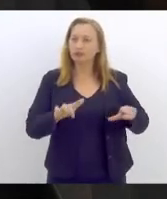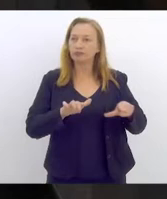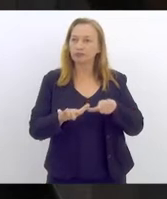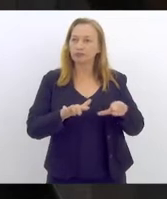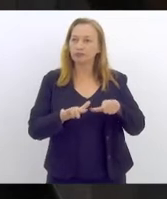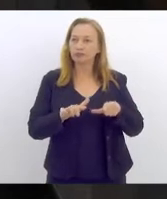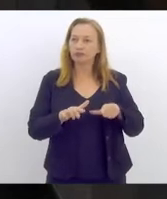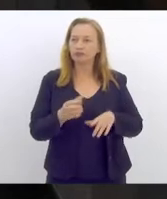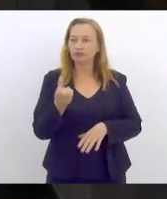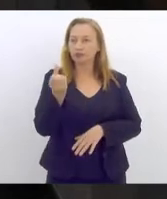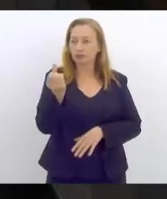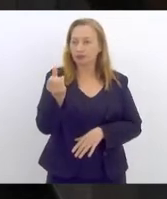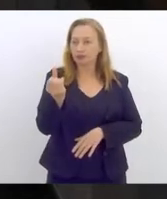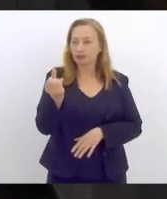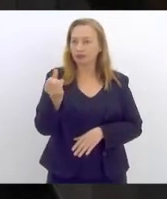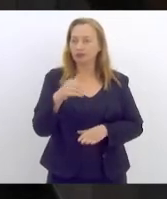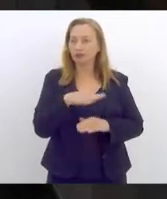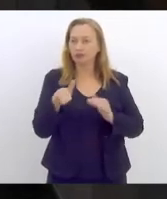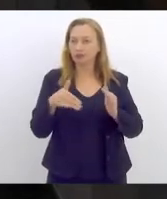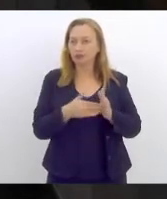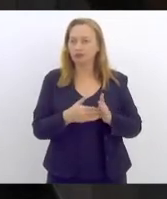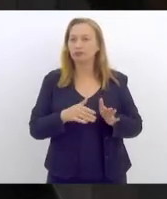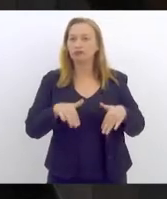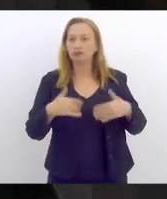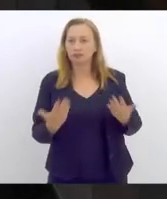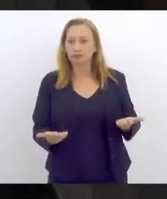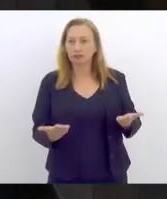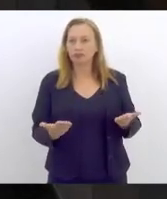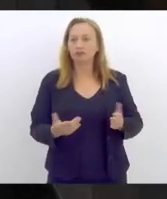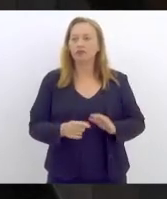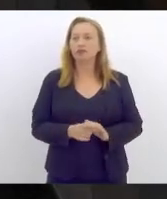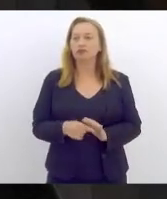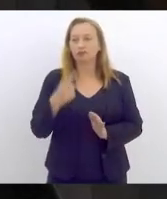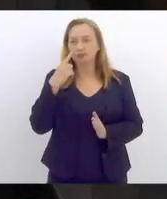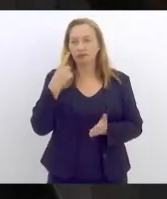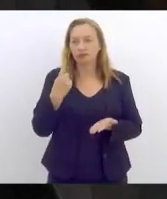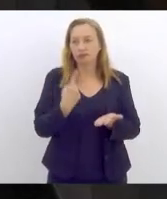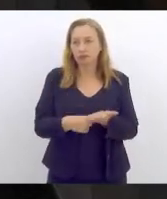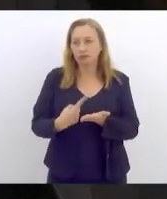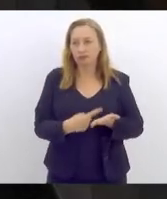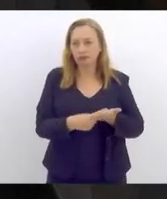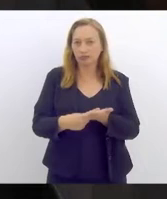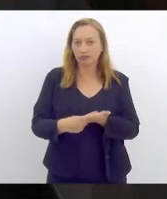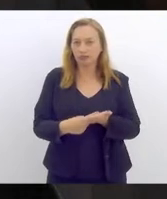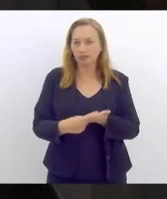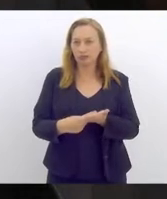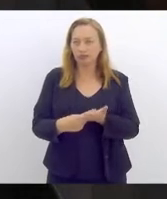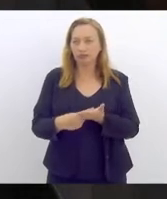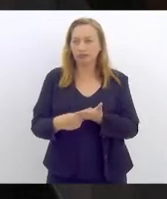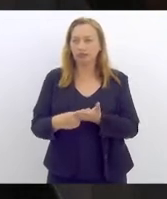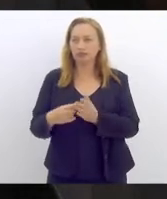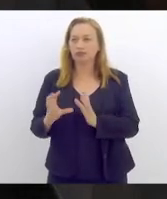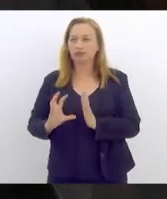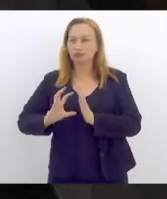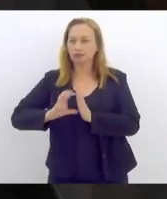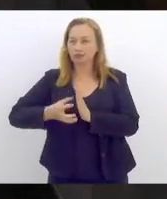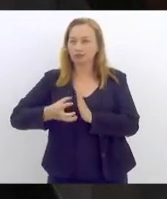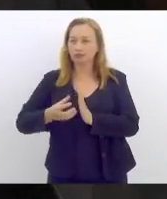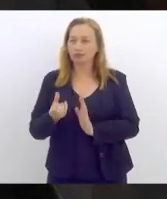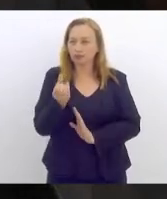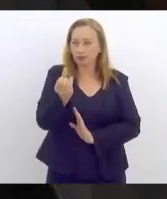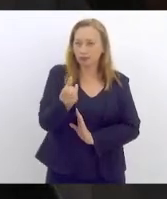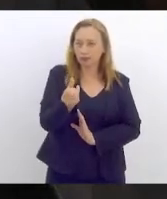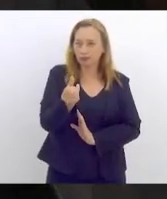seremos seis então tô marcando uma reunião de bancada dos